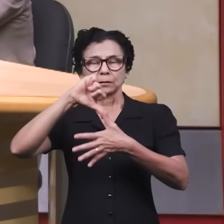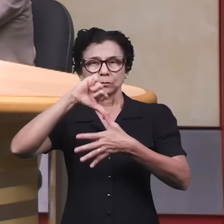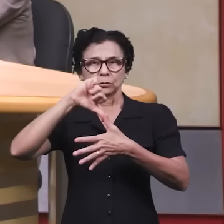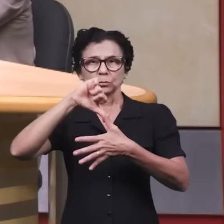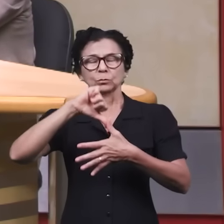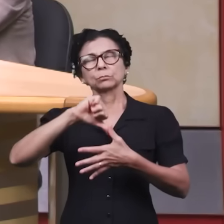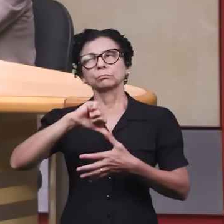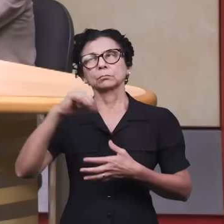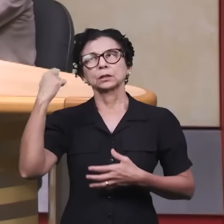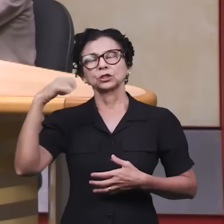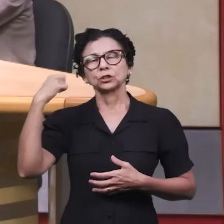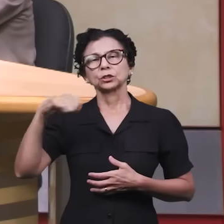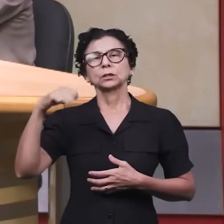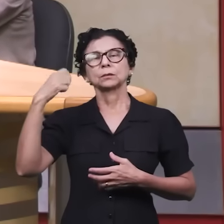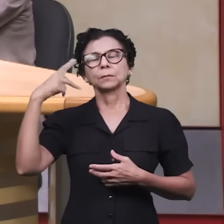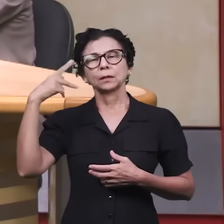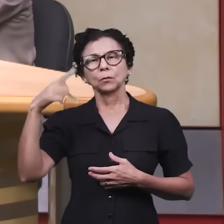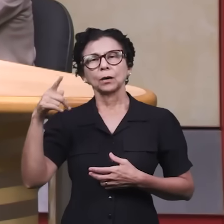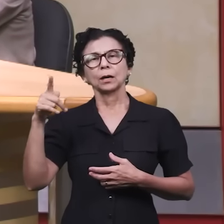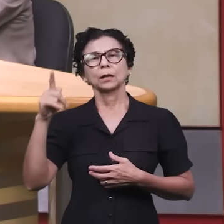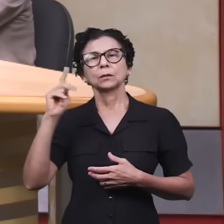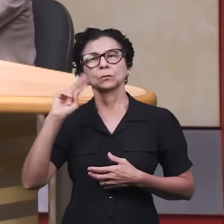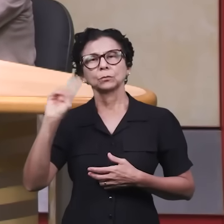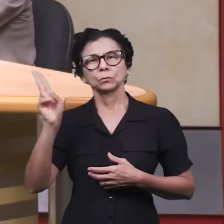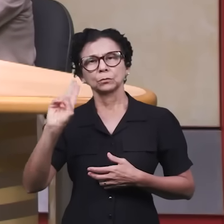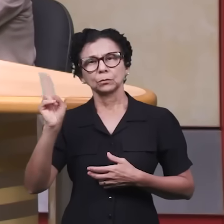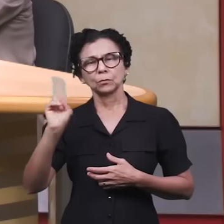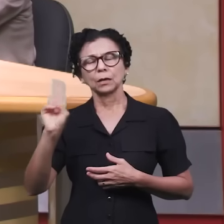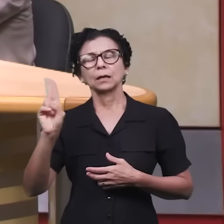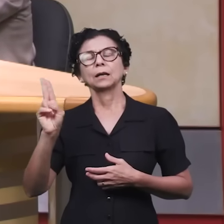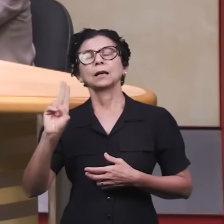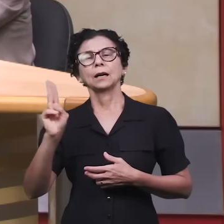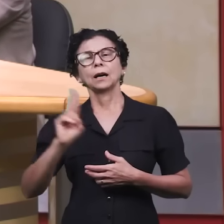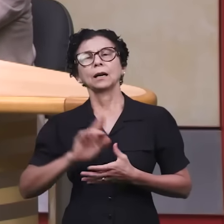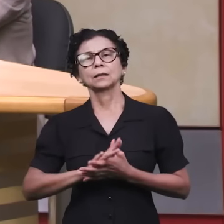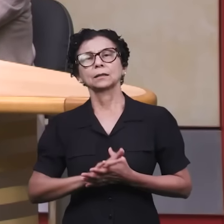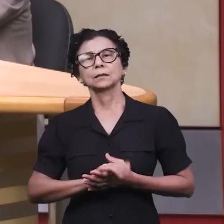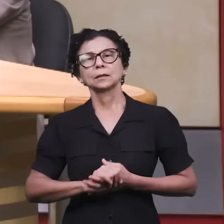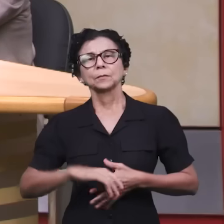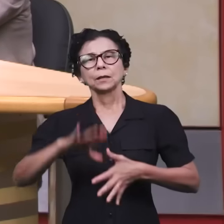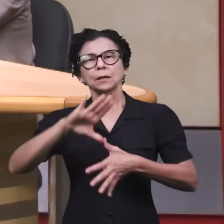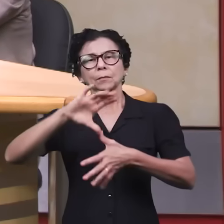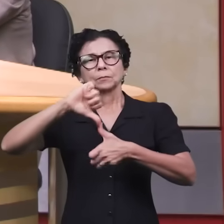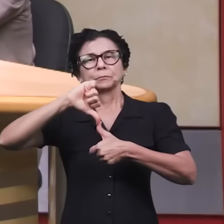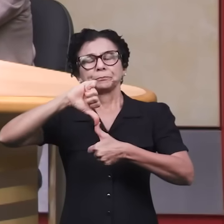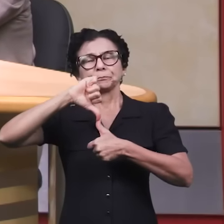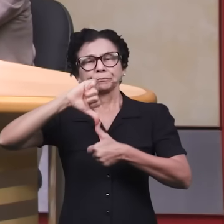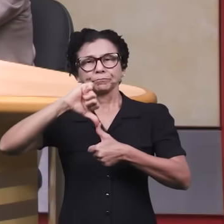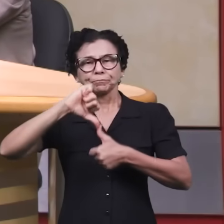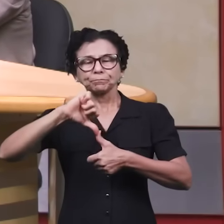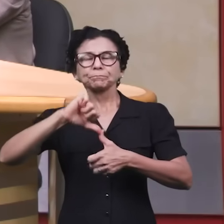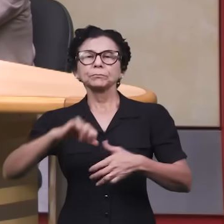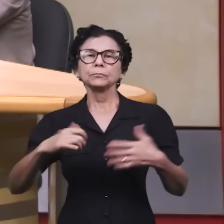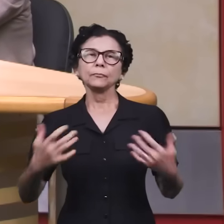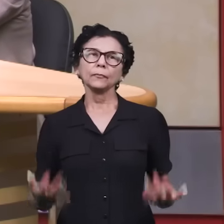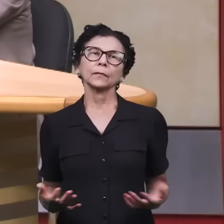exemplo, da Argentina, do Paraguai, do Uruguai, de vários países da América do Sul, da América Central. É